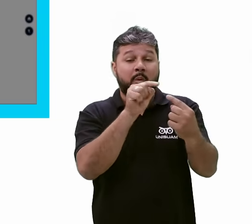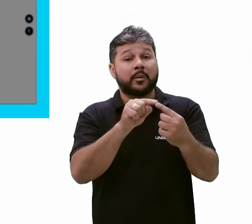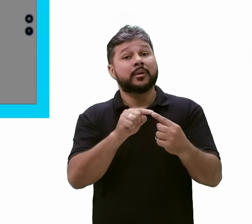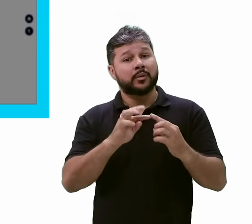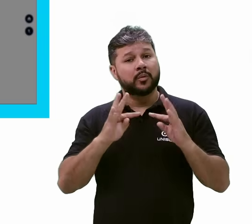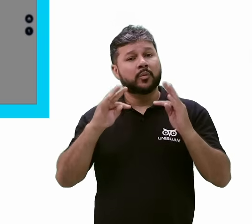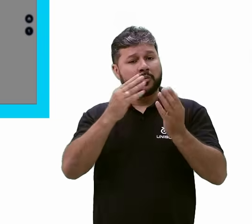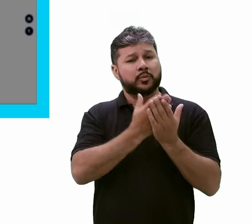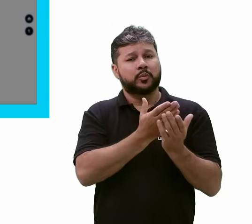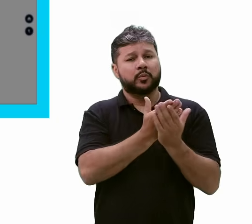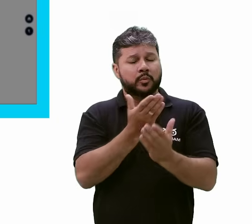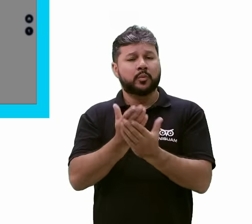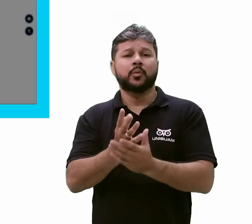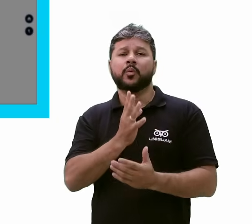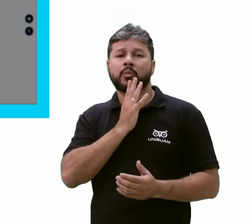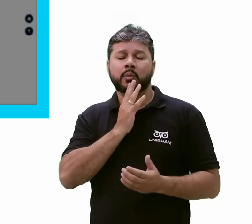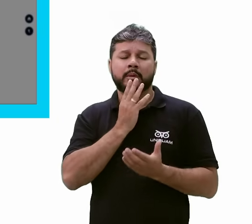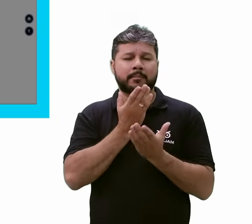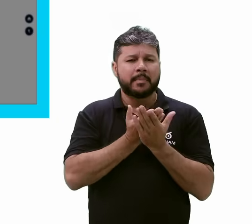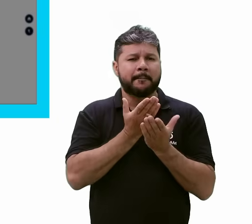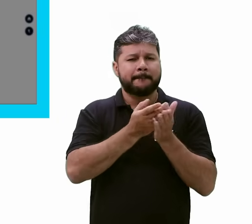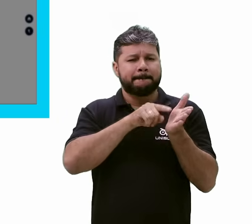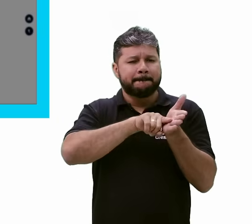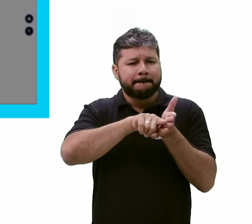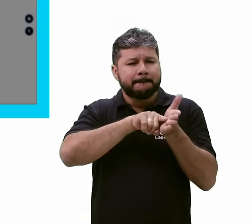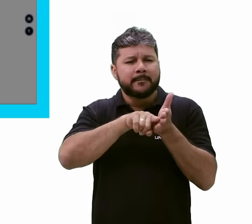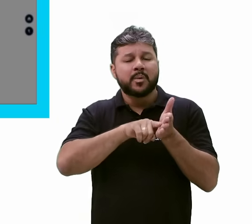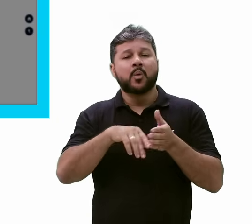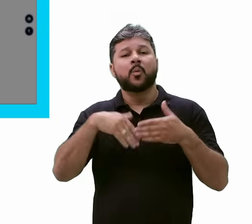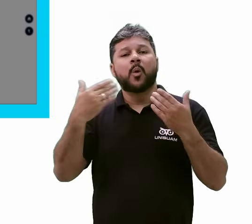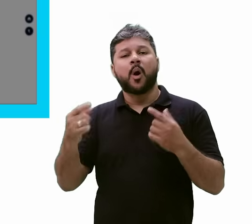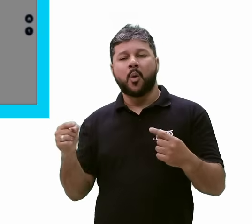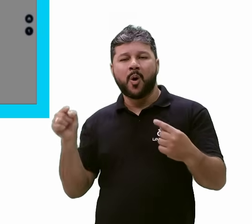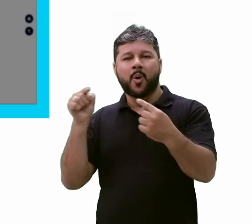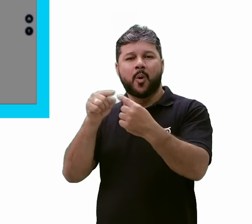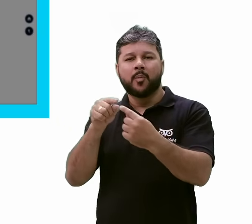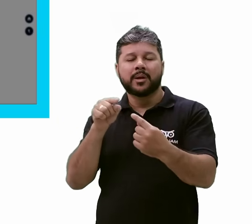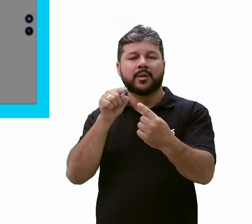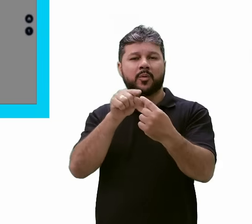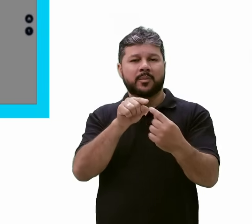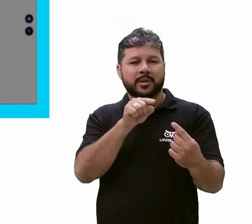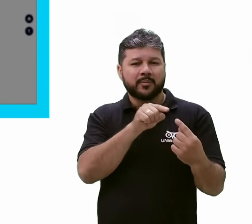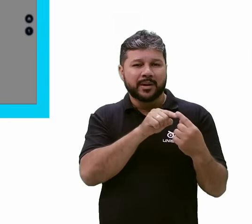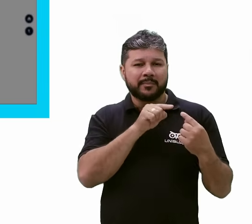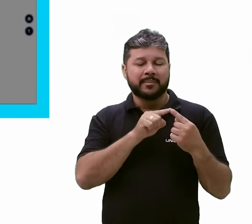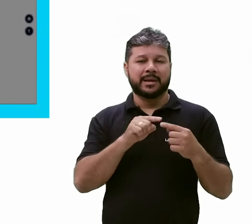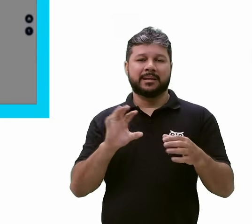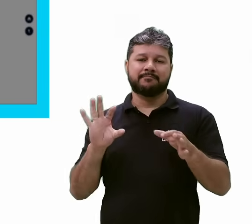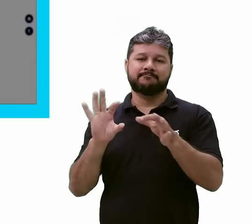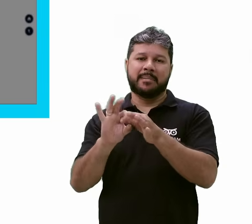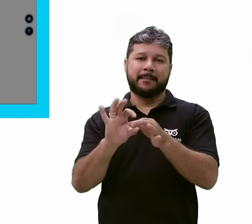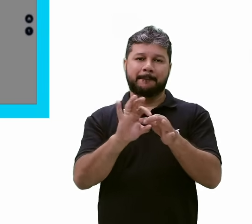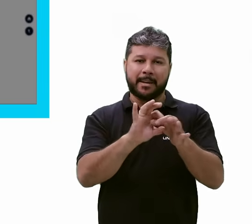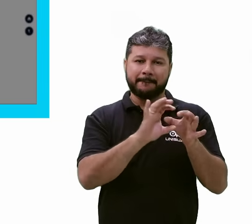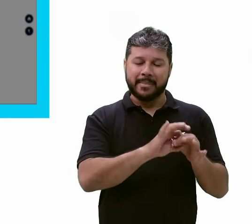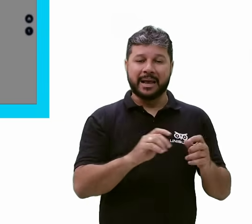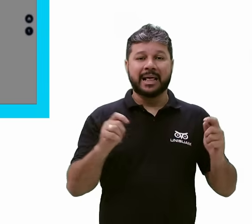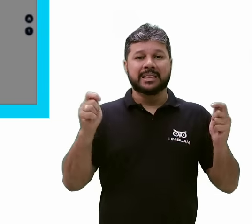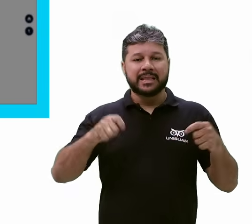tudo isso a gente já tem conhecimento, através de estudos, de quais fitocannabinoides poderiam estar